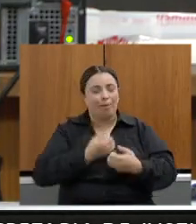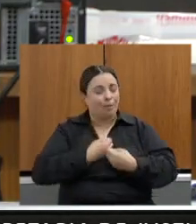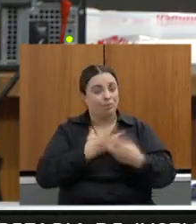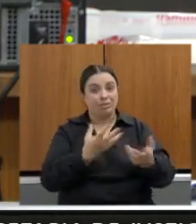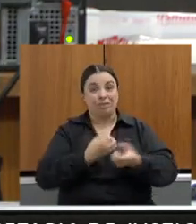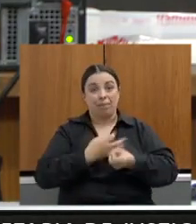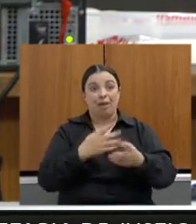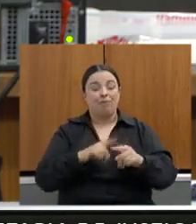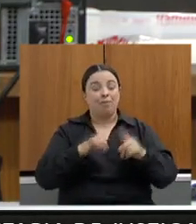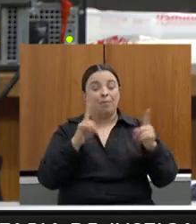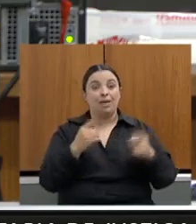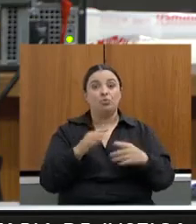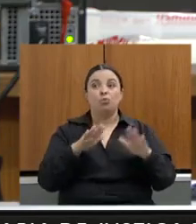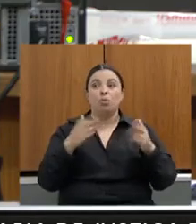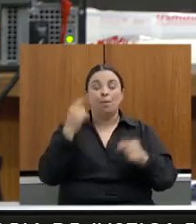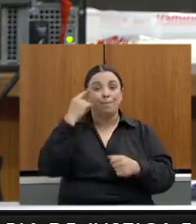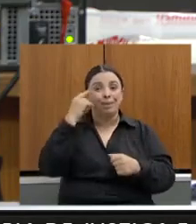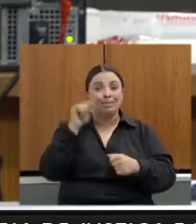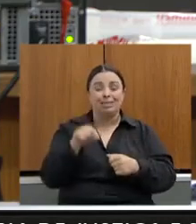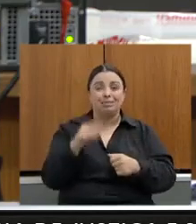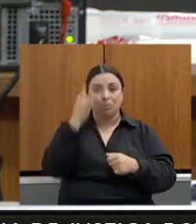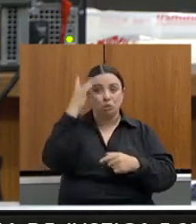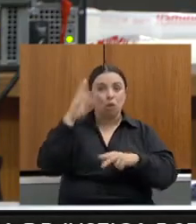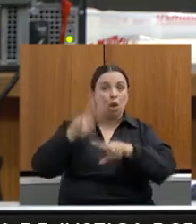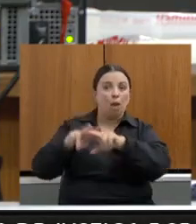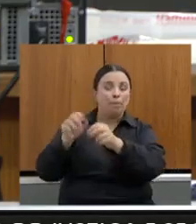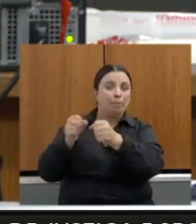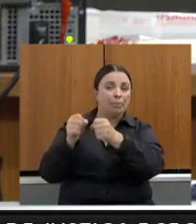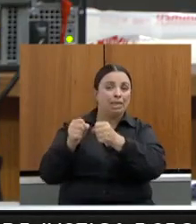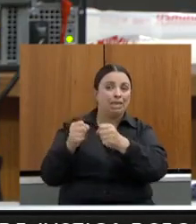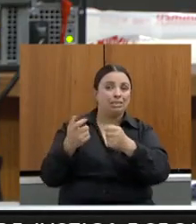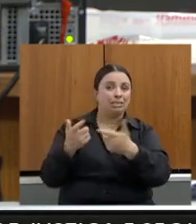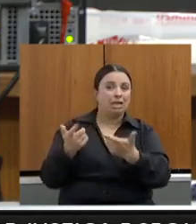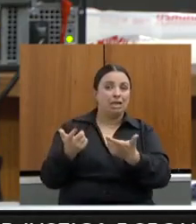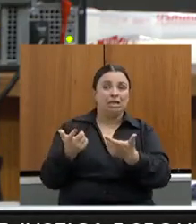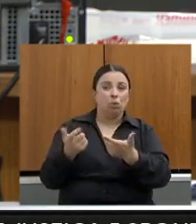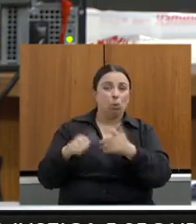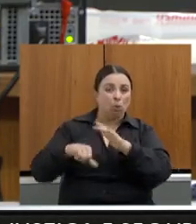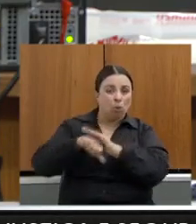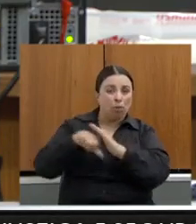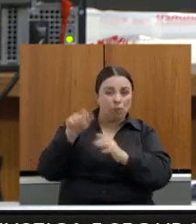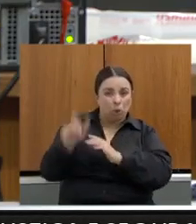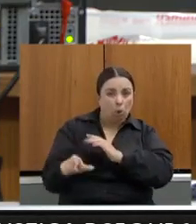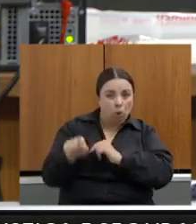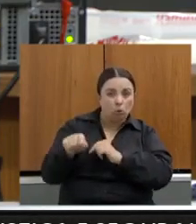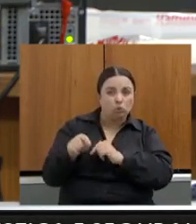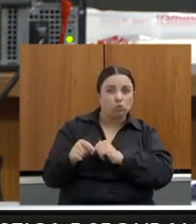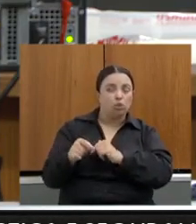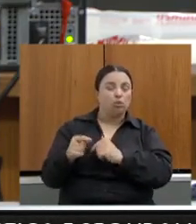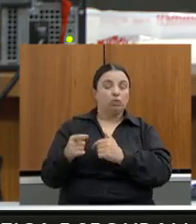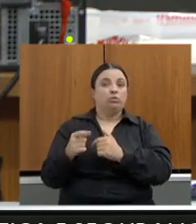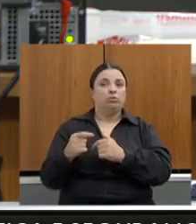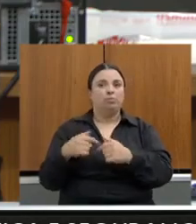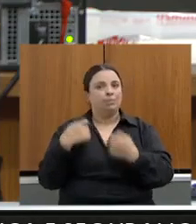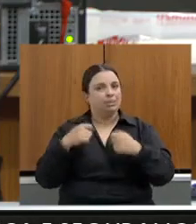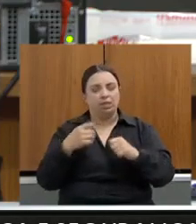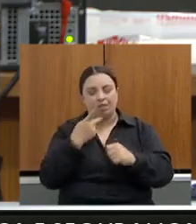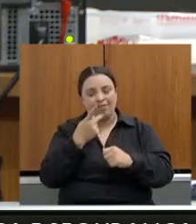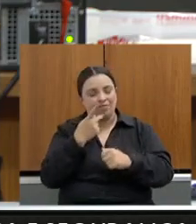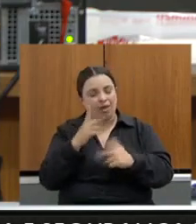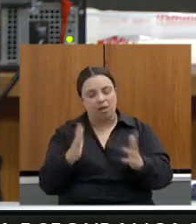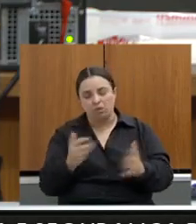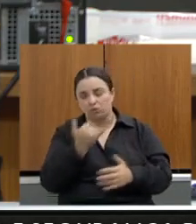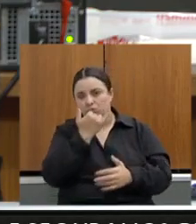quando a gente fala pensa nessa questão aí do preso a gente não tem como deixar de fazer essas considerações e